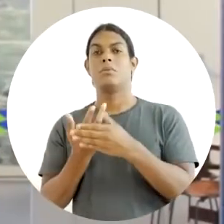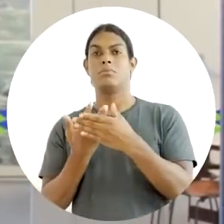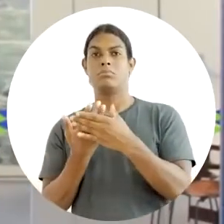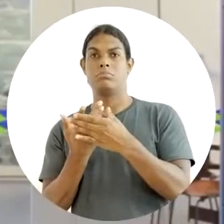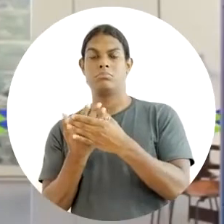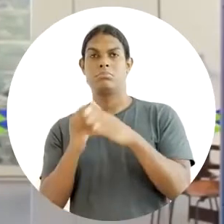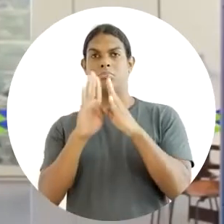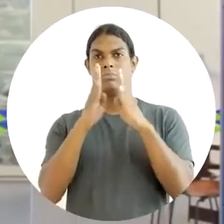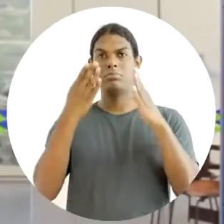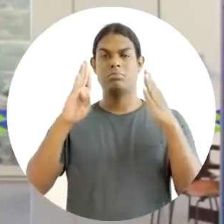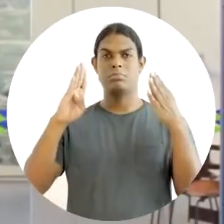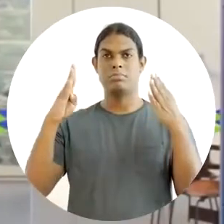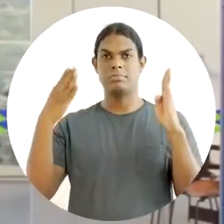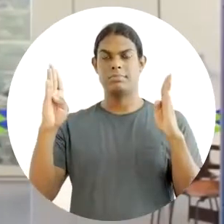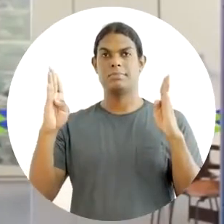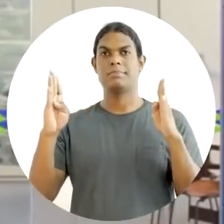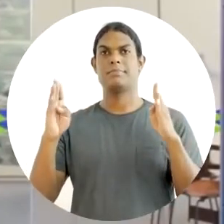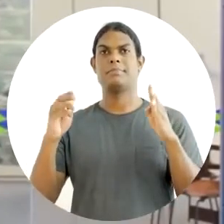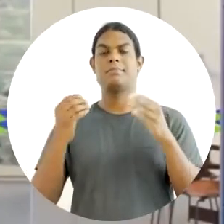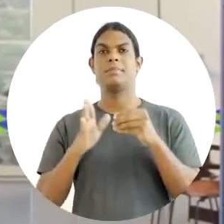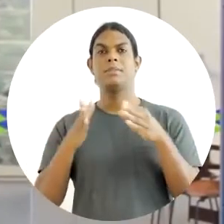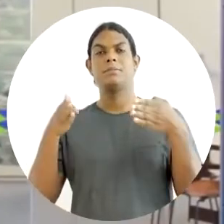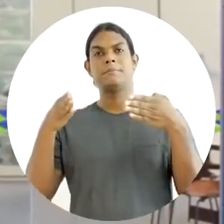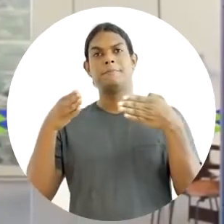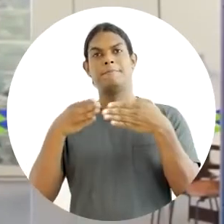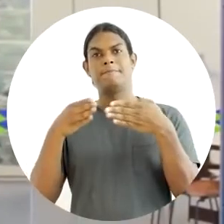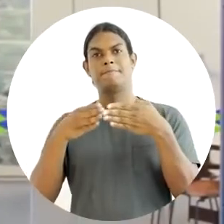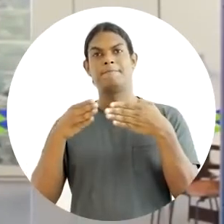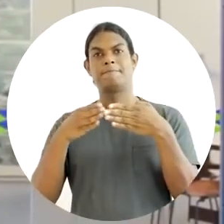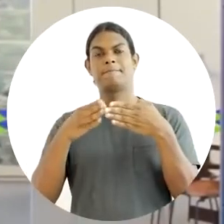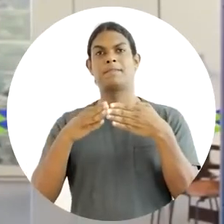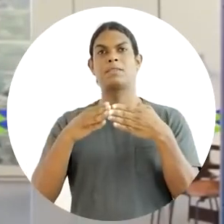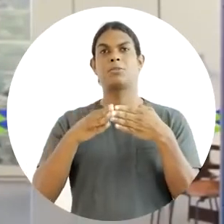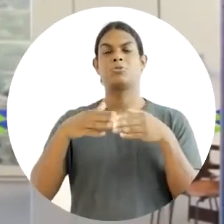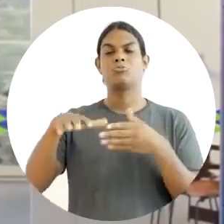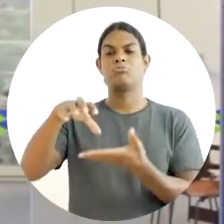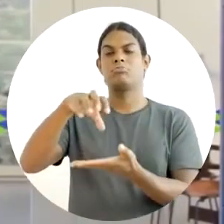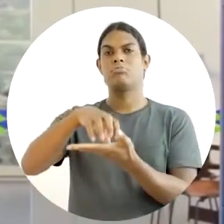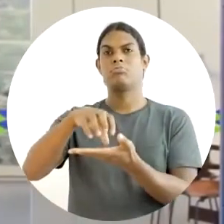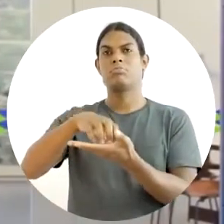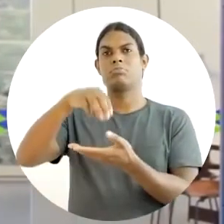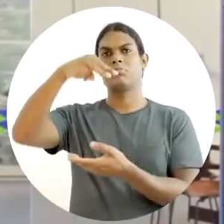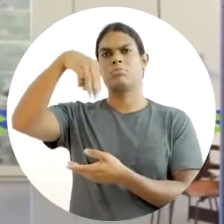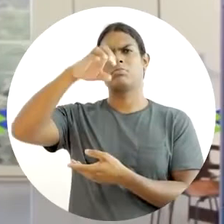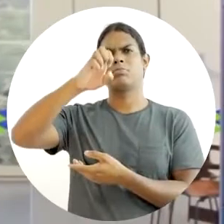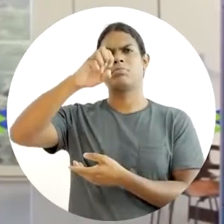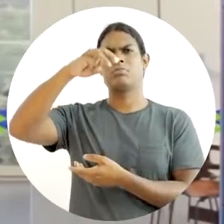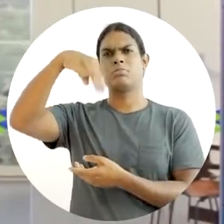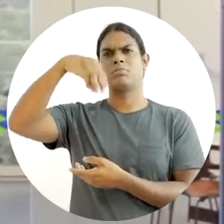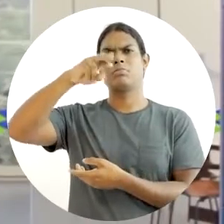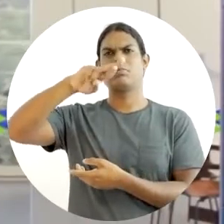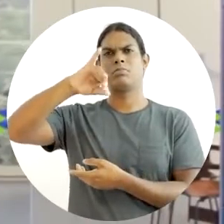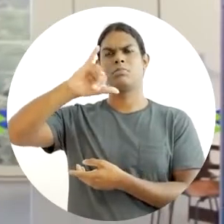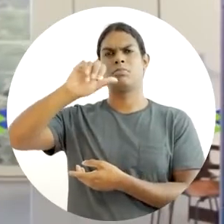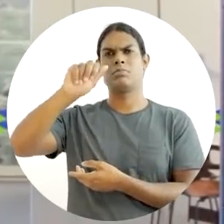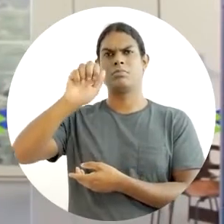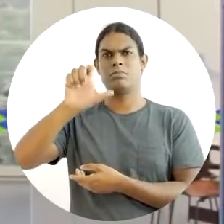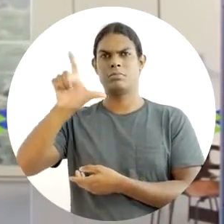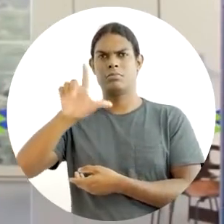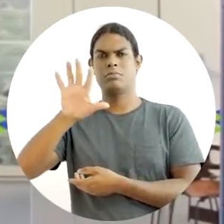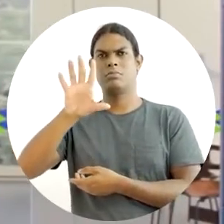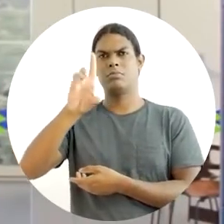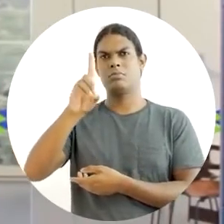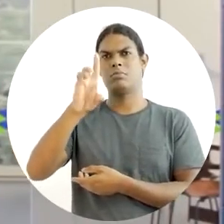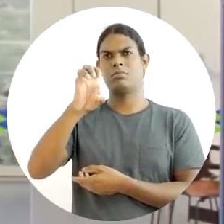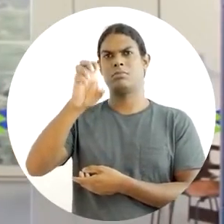de Pernambuco, especificamente no setor Memorial Denis Bernardes. Este setor é responsável